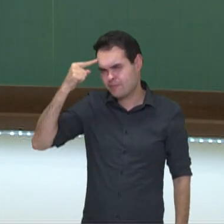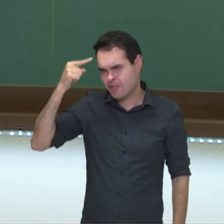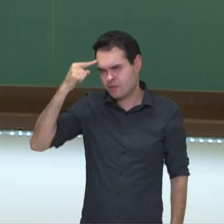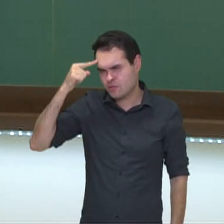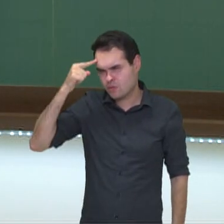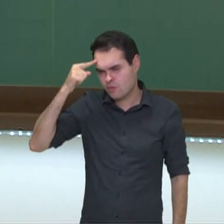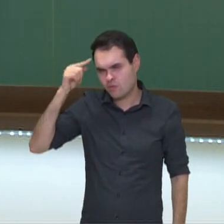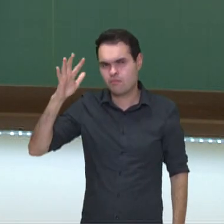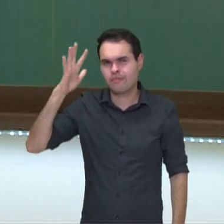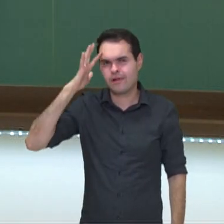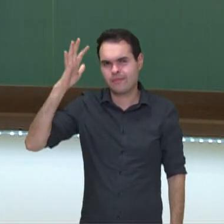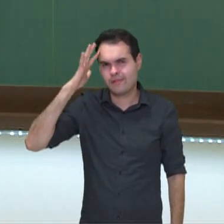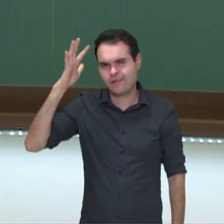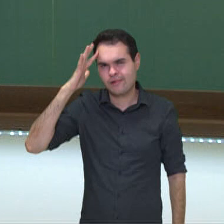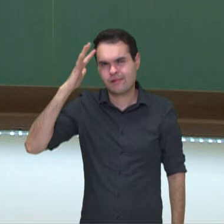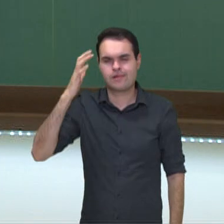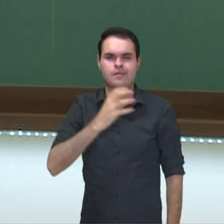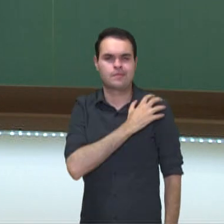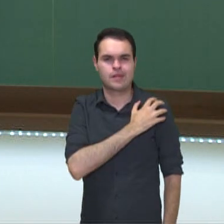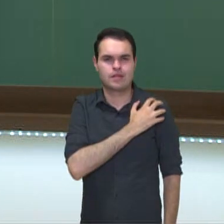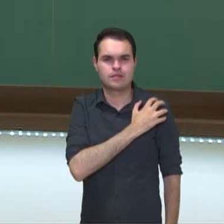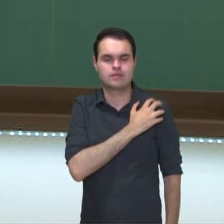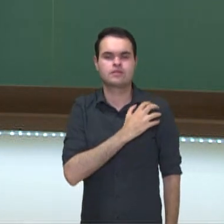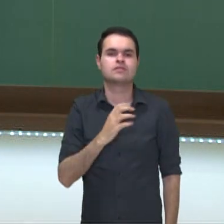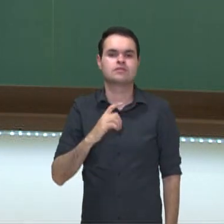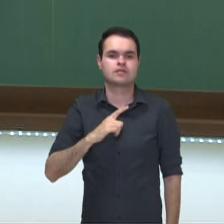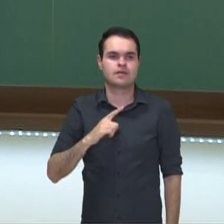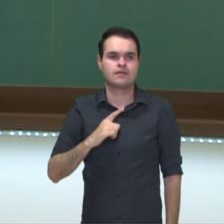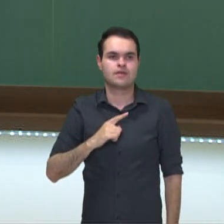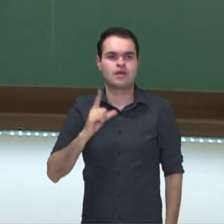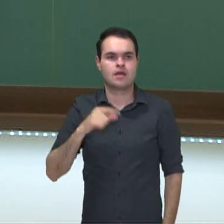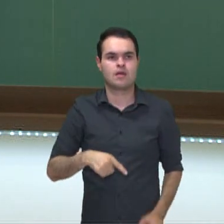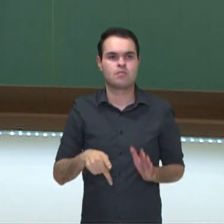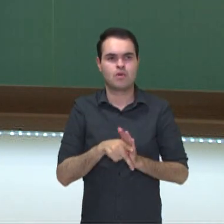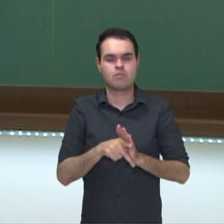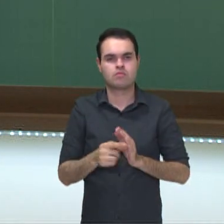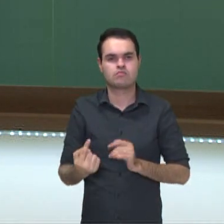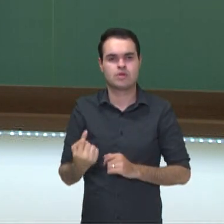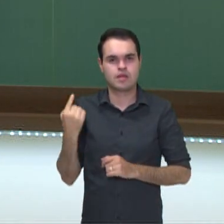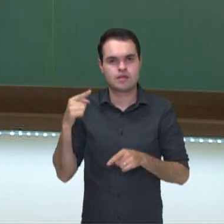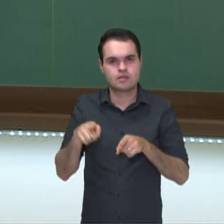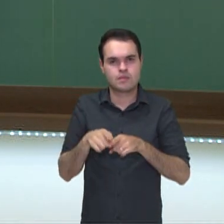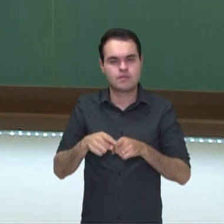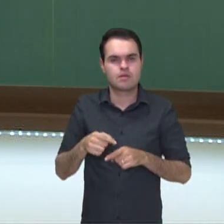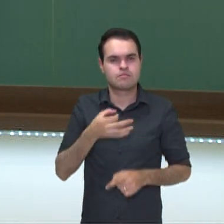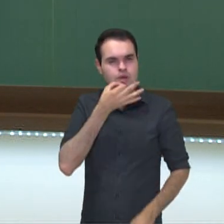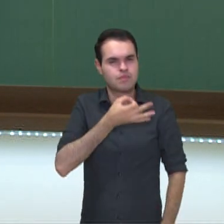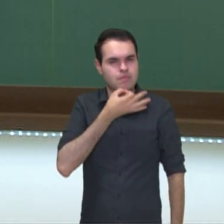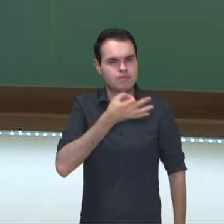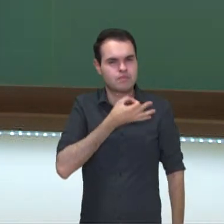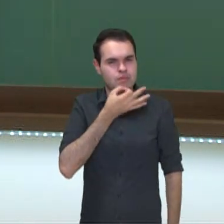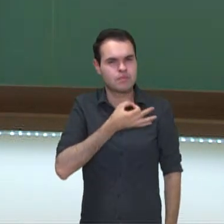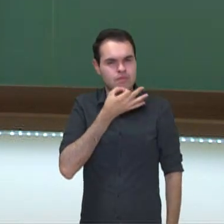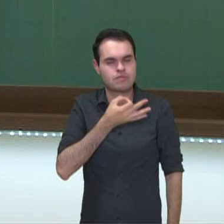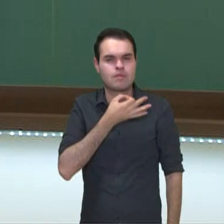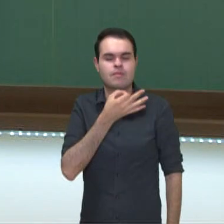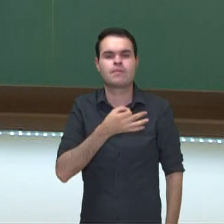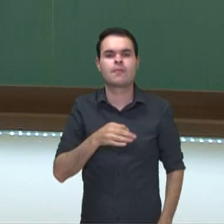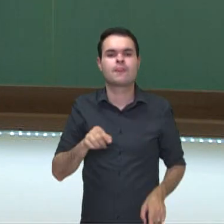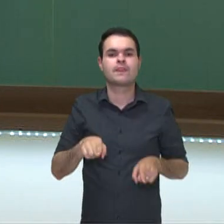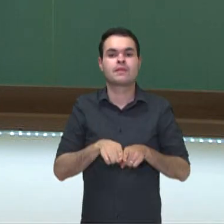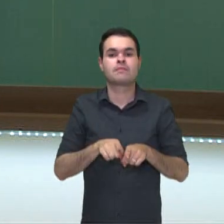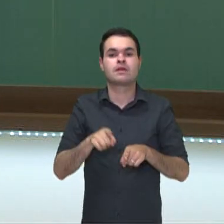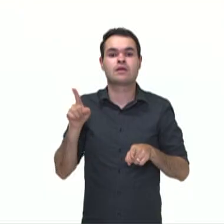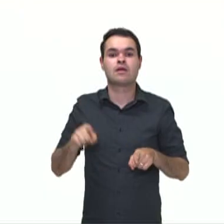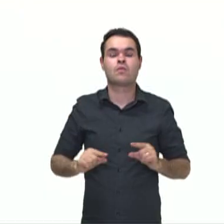das ideias de Platão, ele era discípulo de Platão, tá? Crítico também dos sofistas, e ele costumava